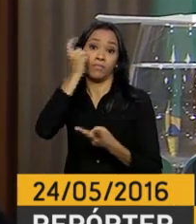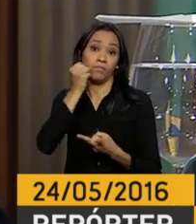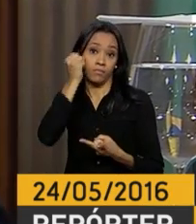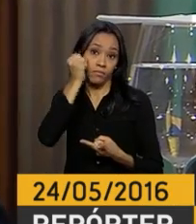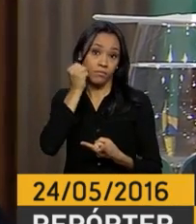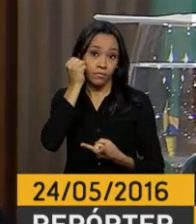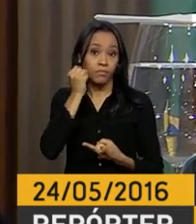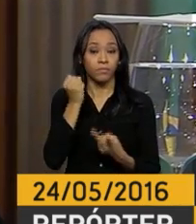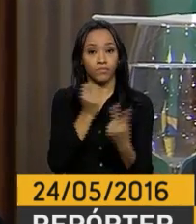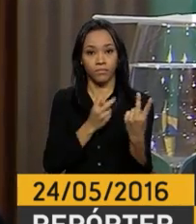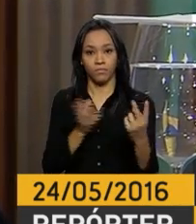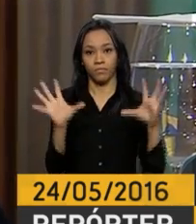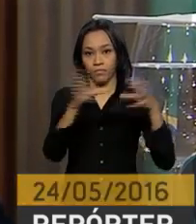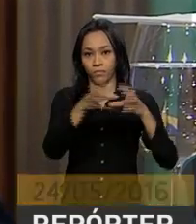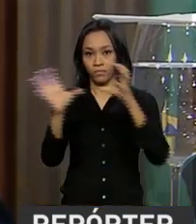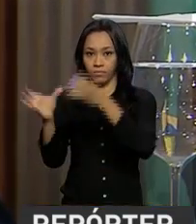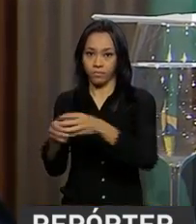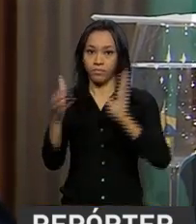é que nós